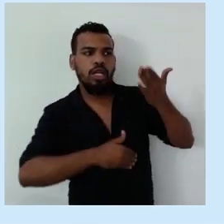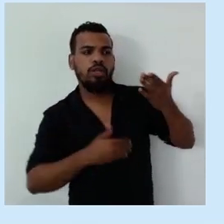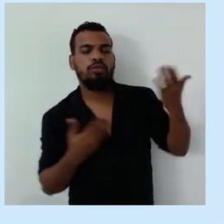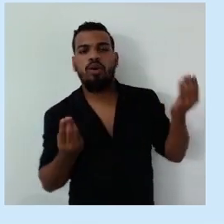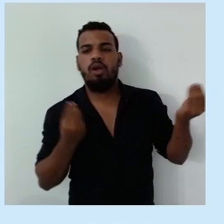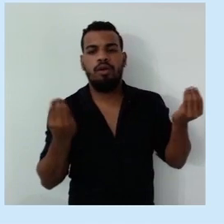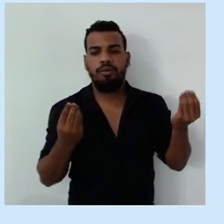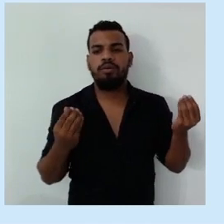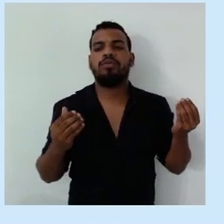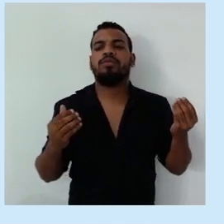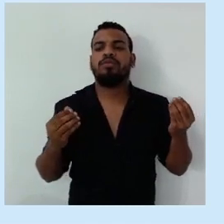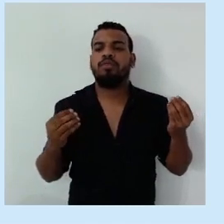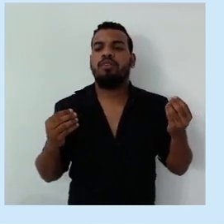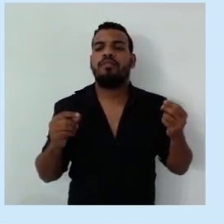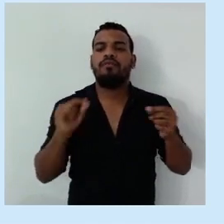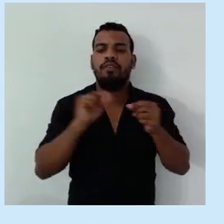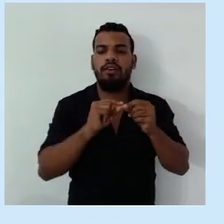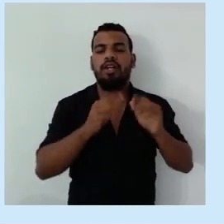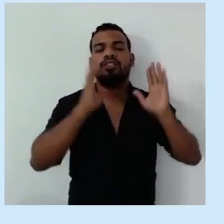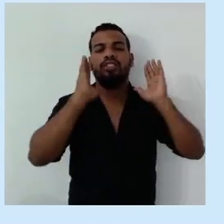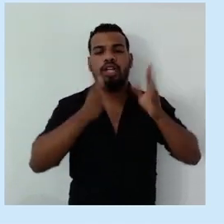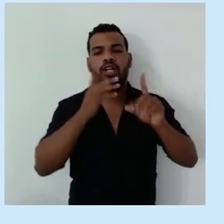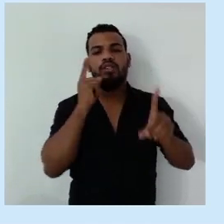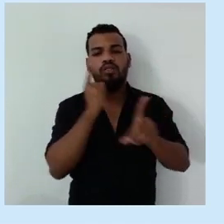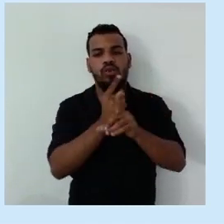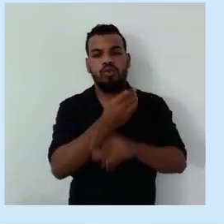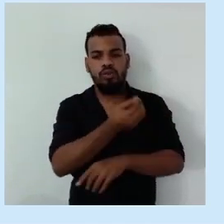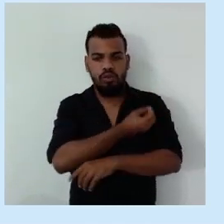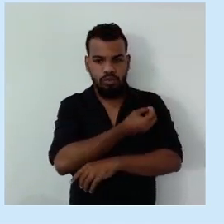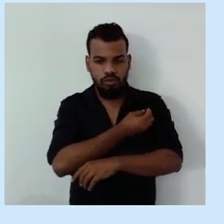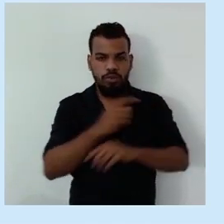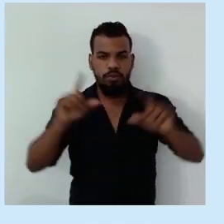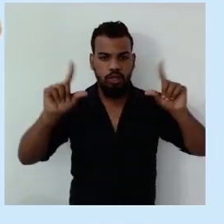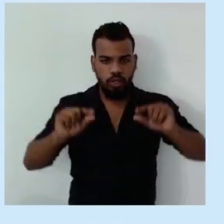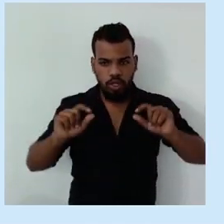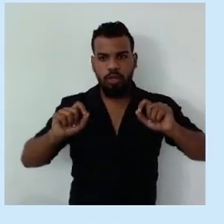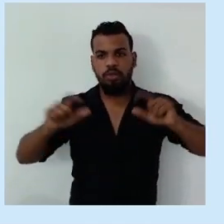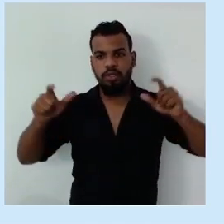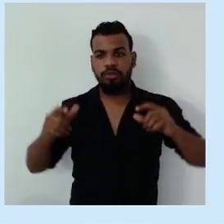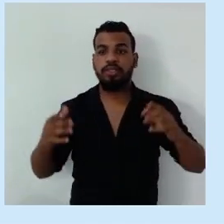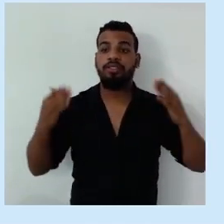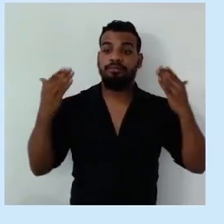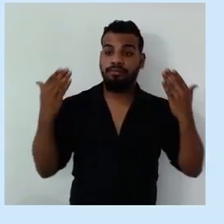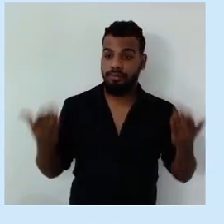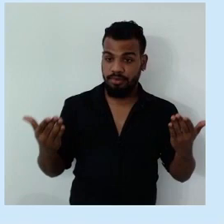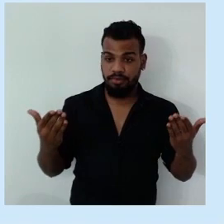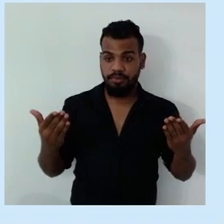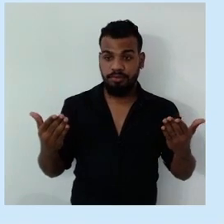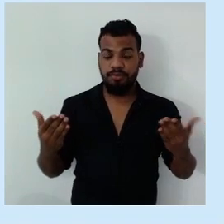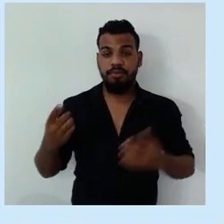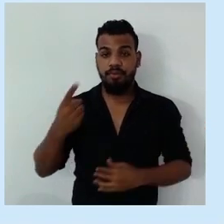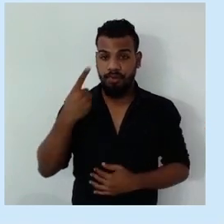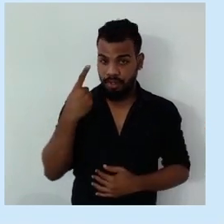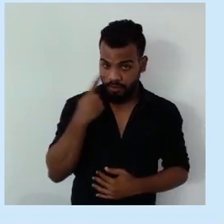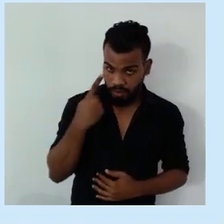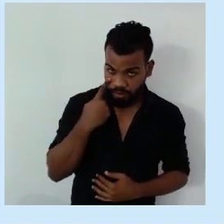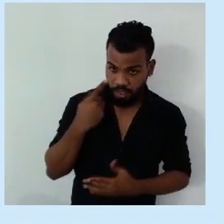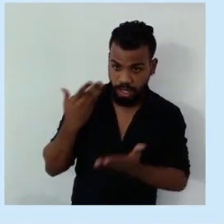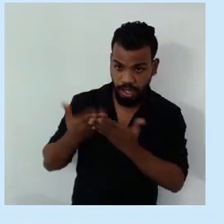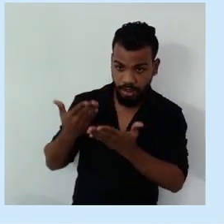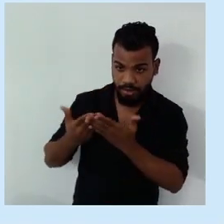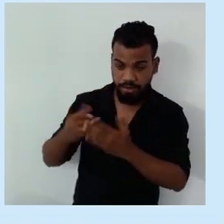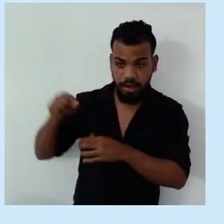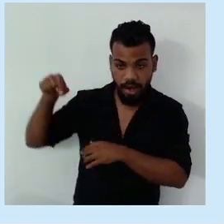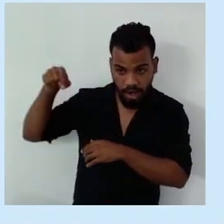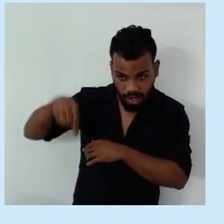realizando o procedimento, a gente já encontra o valor já com redução. Então, pessoal, veja essas aulas no